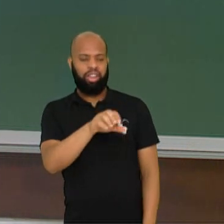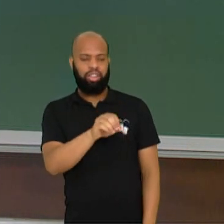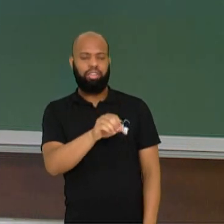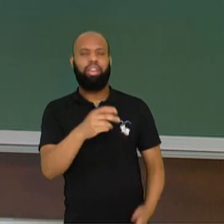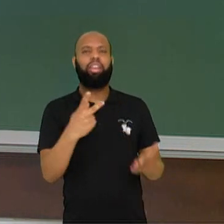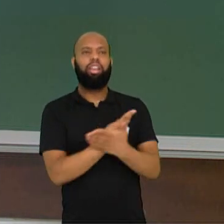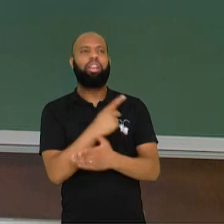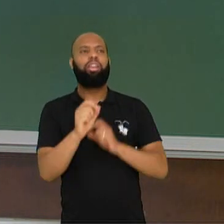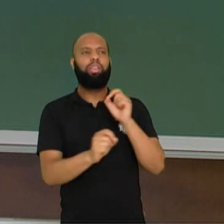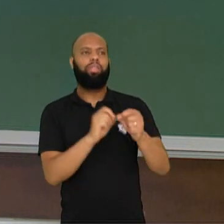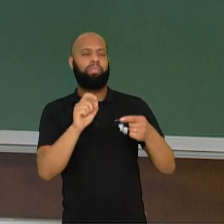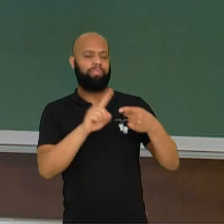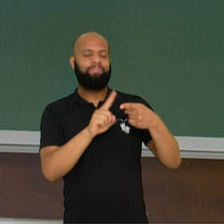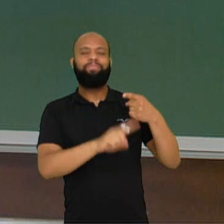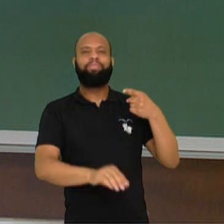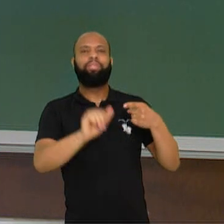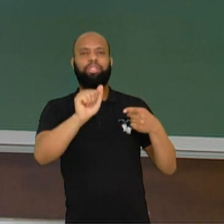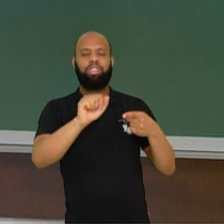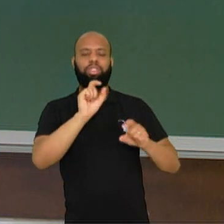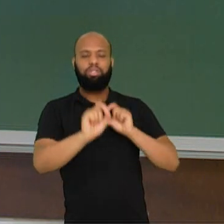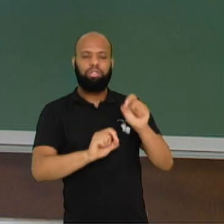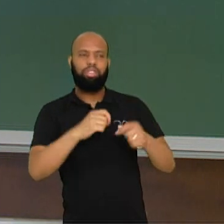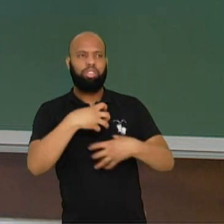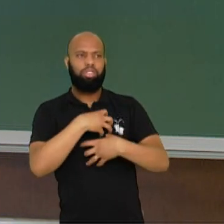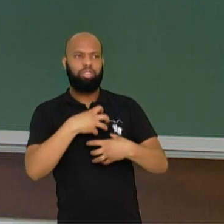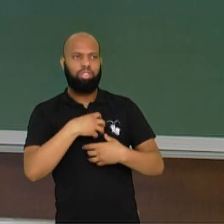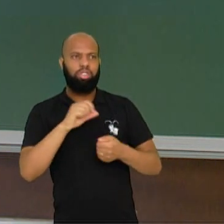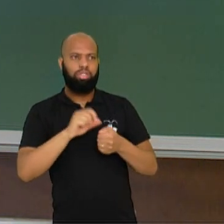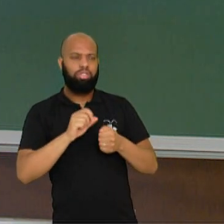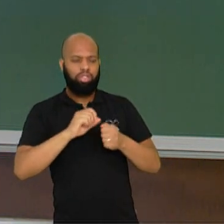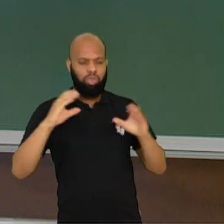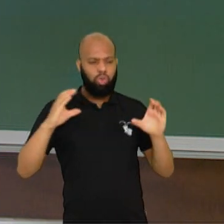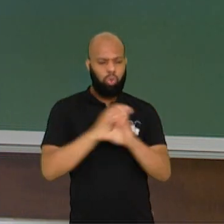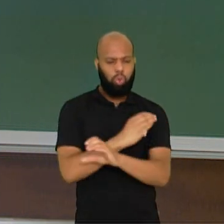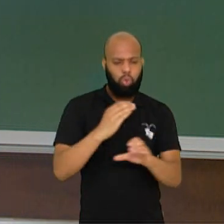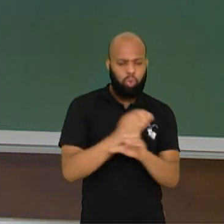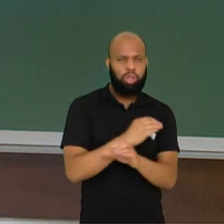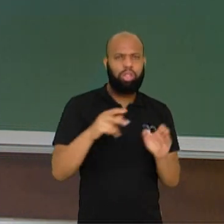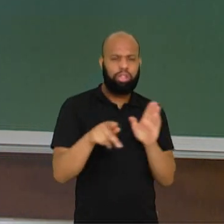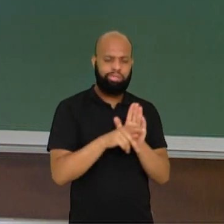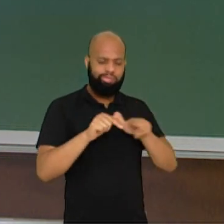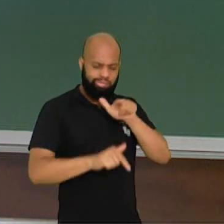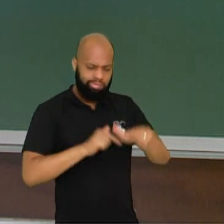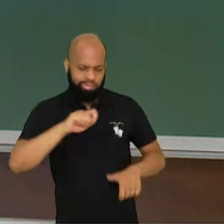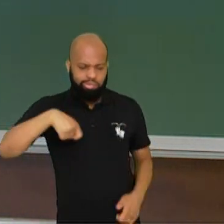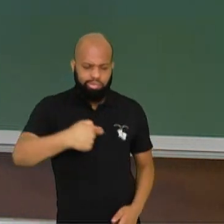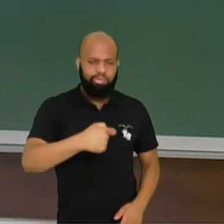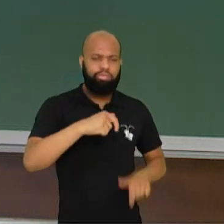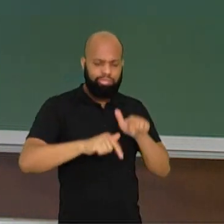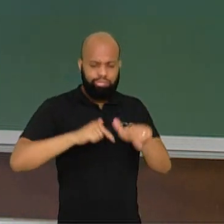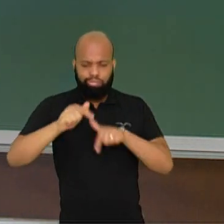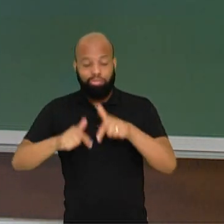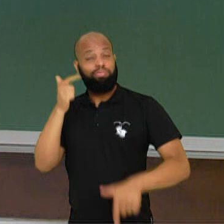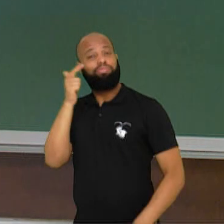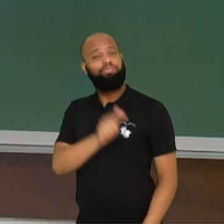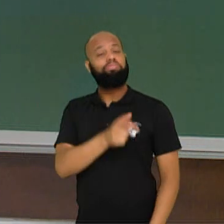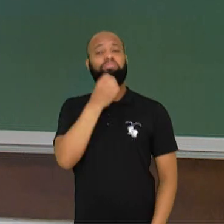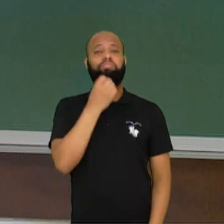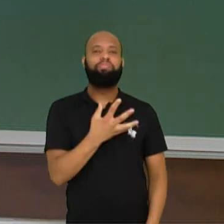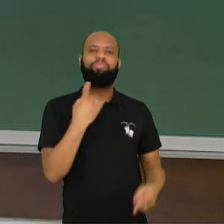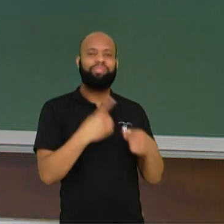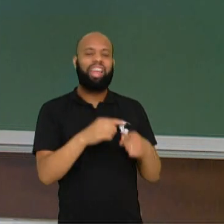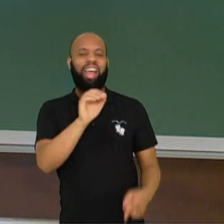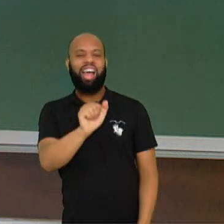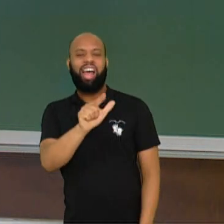dizer alternativa A. Trata-se da realização total do trabalhador em relação ao produto de seu trabalho. Alienação